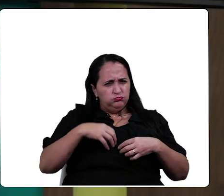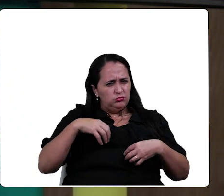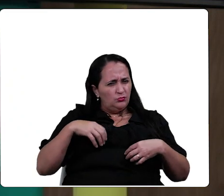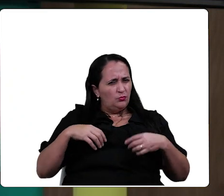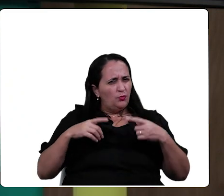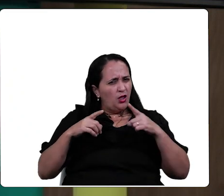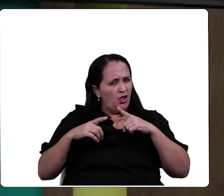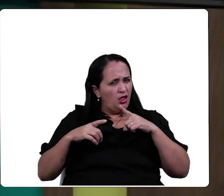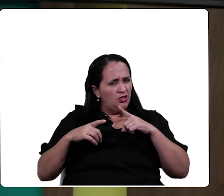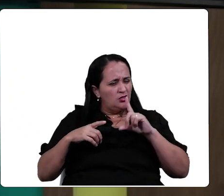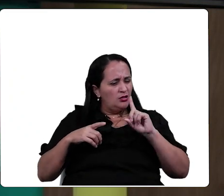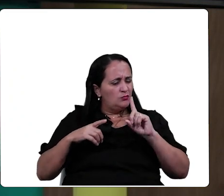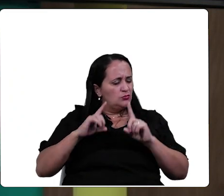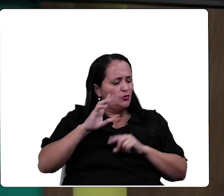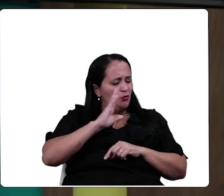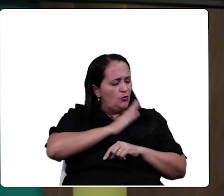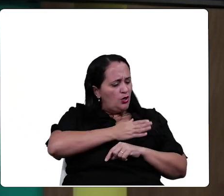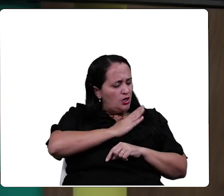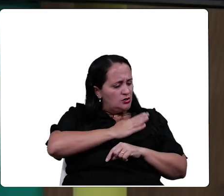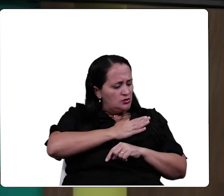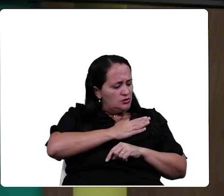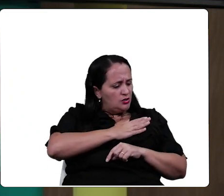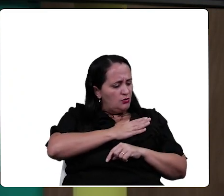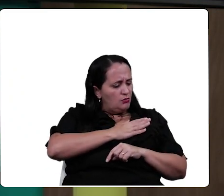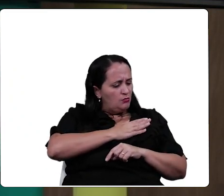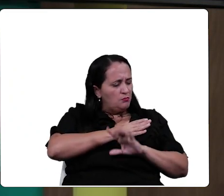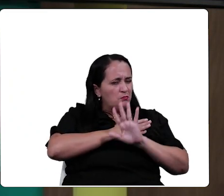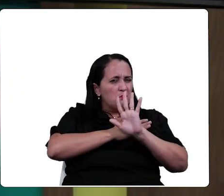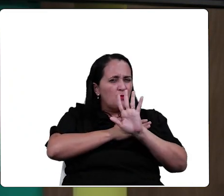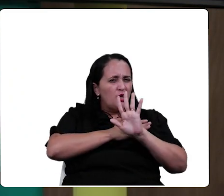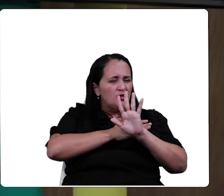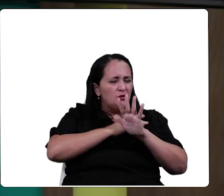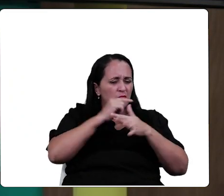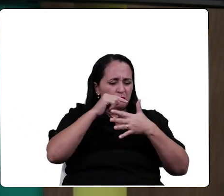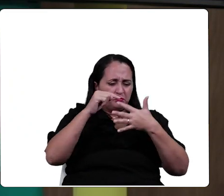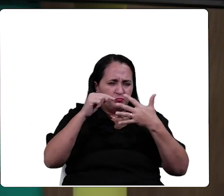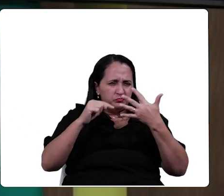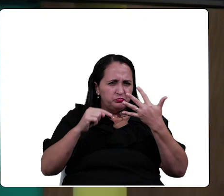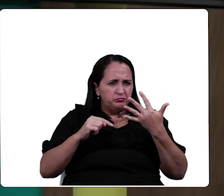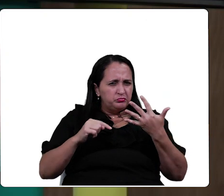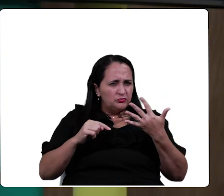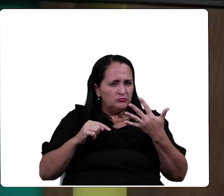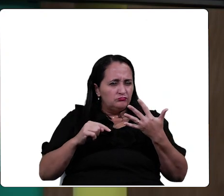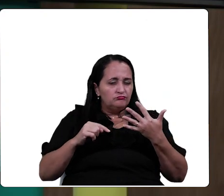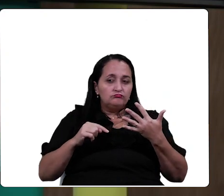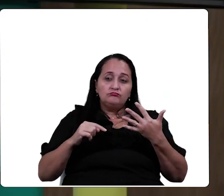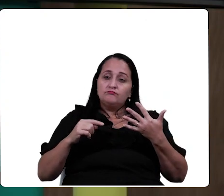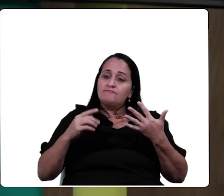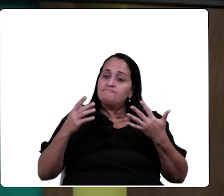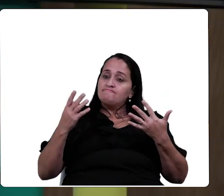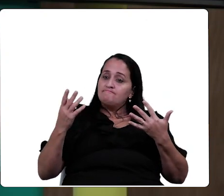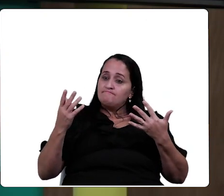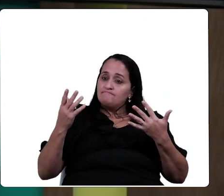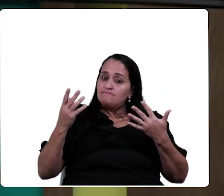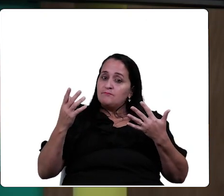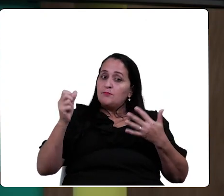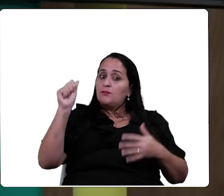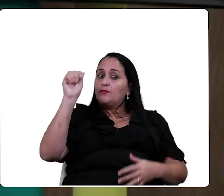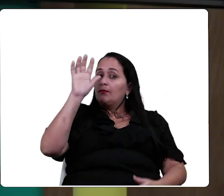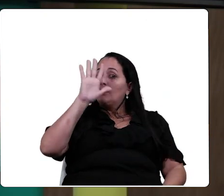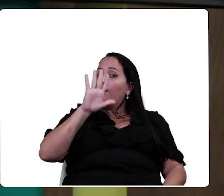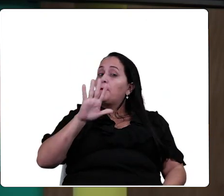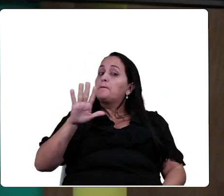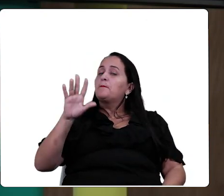de coração. Coração é um órgão, mas tem mais outros órgãos? Lembra o que a Prof falou da linguagem